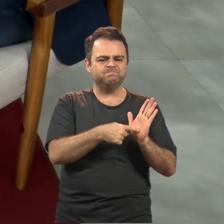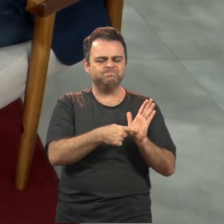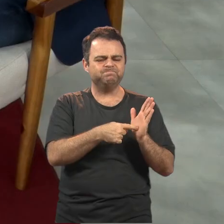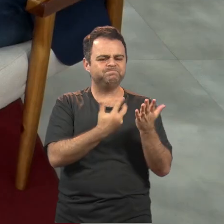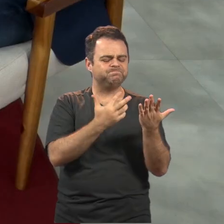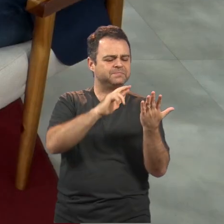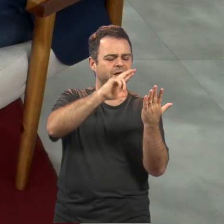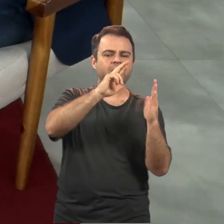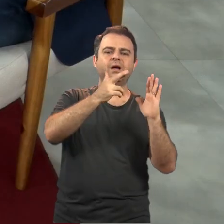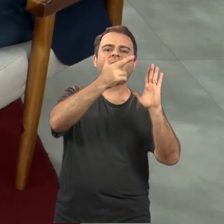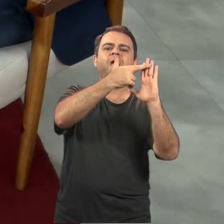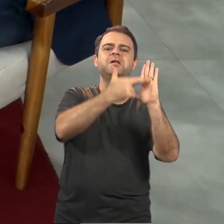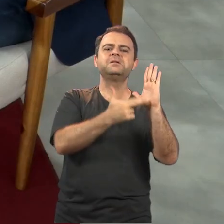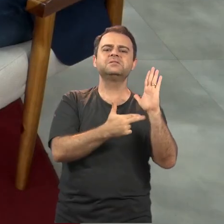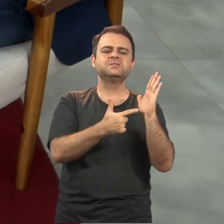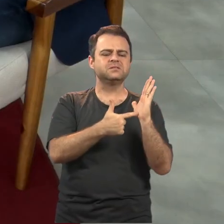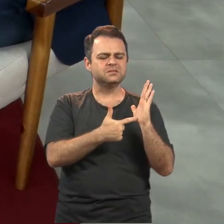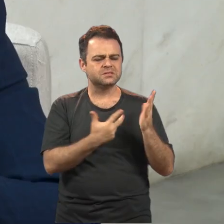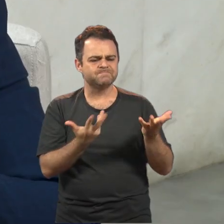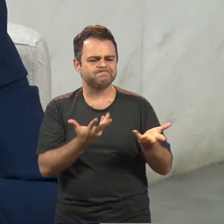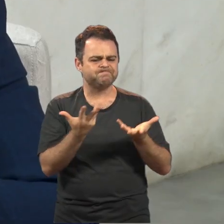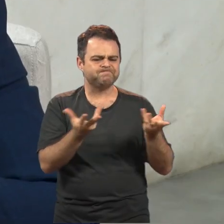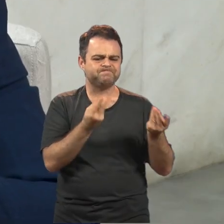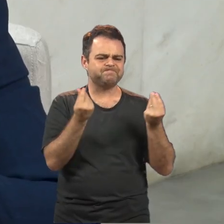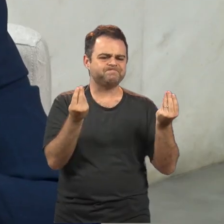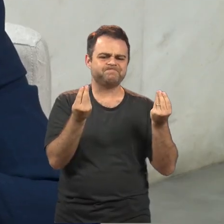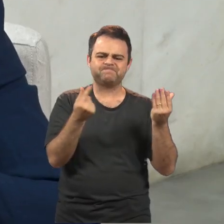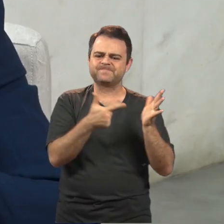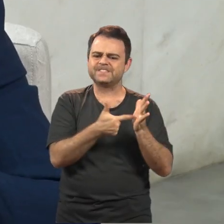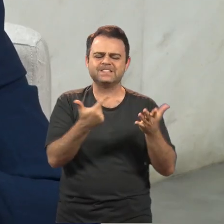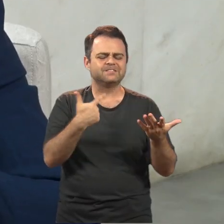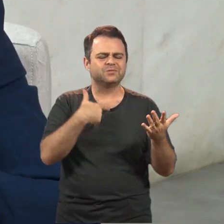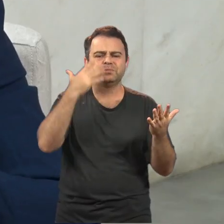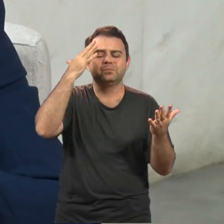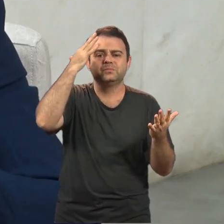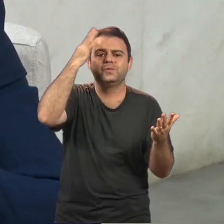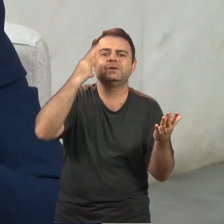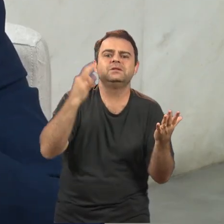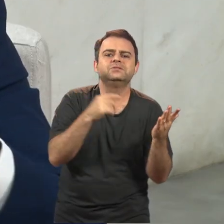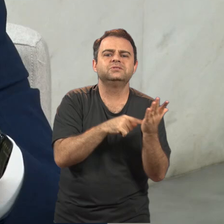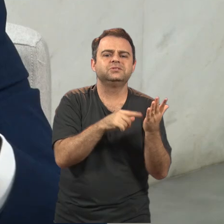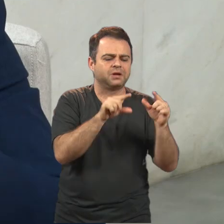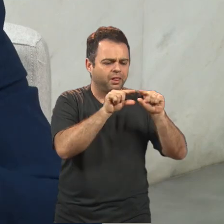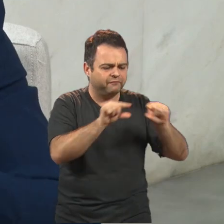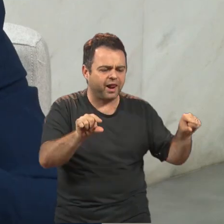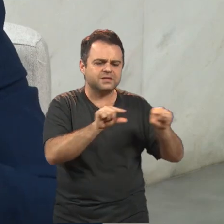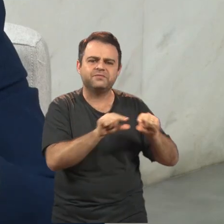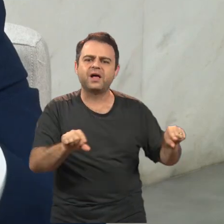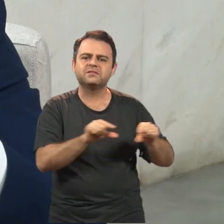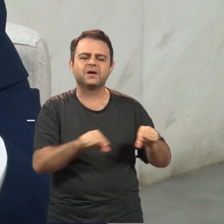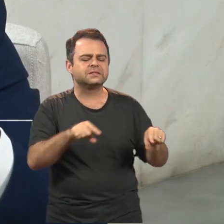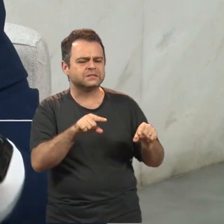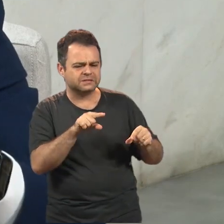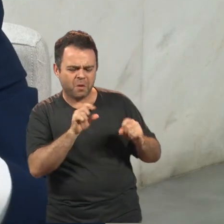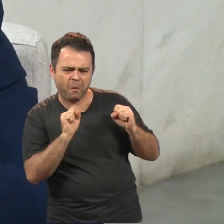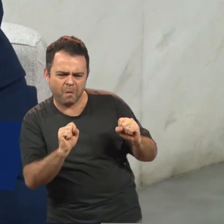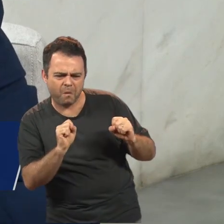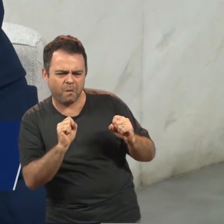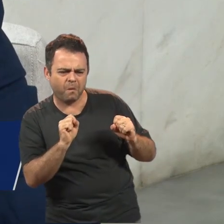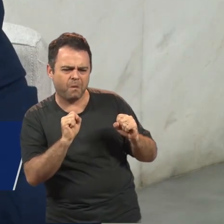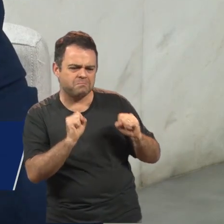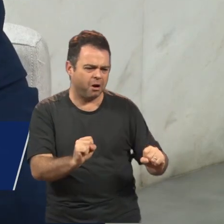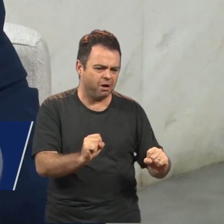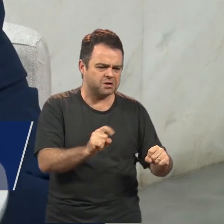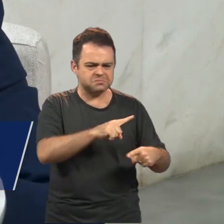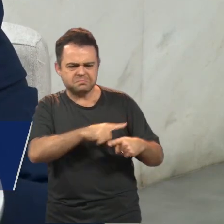ali, entender o que está escrito ali. E aí, obviamente, que você gera debates, discussões,